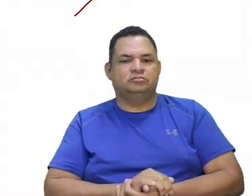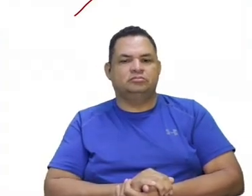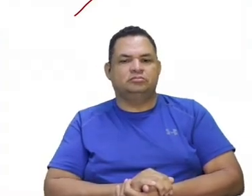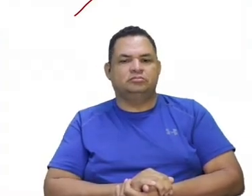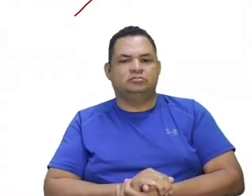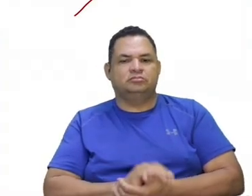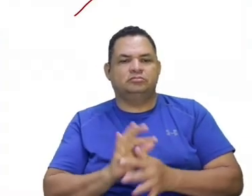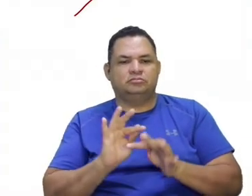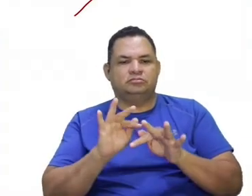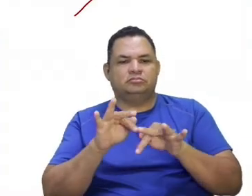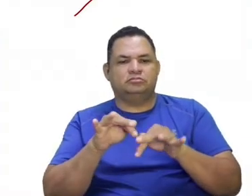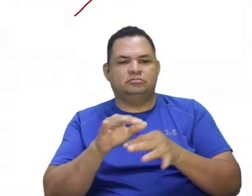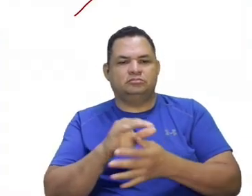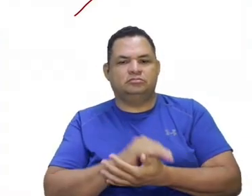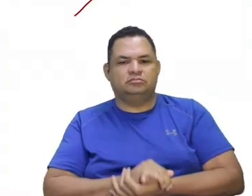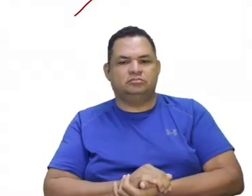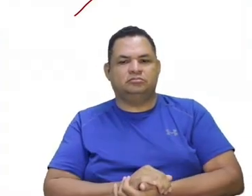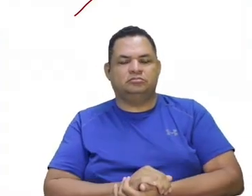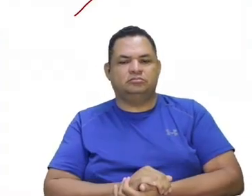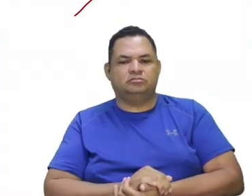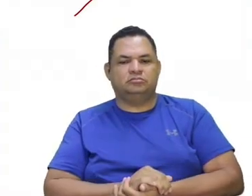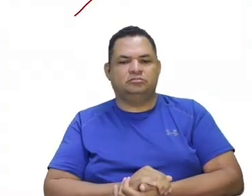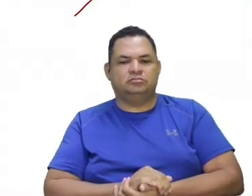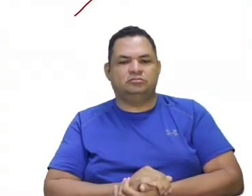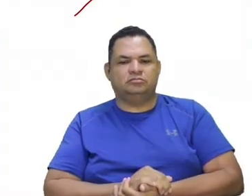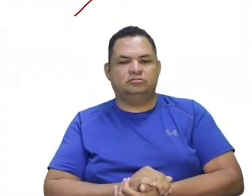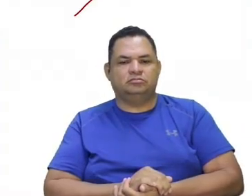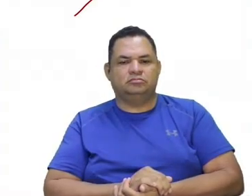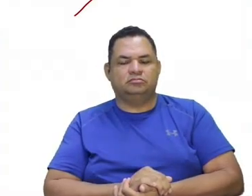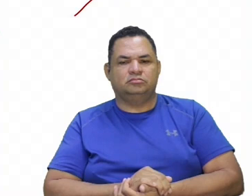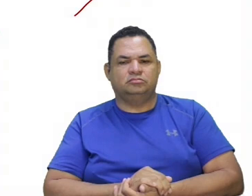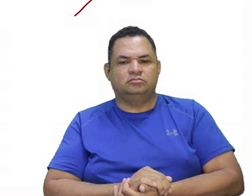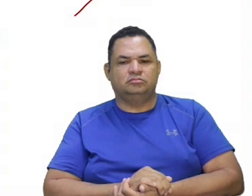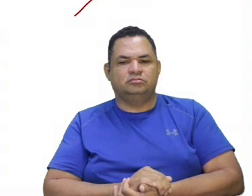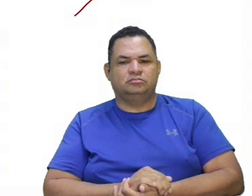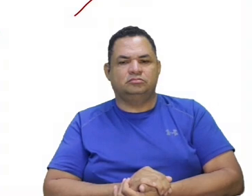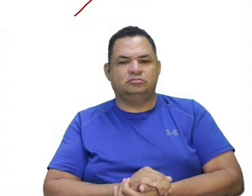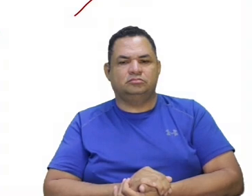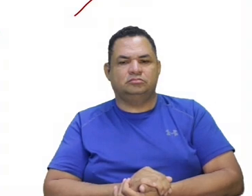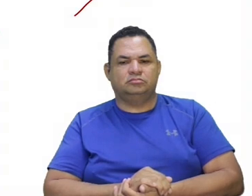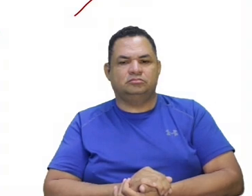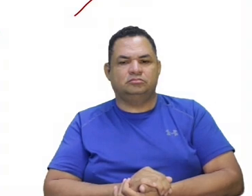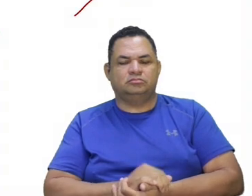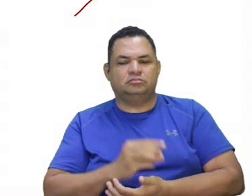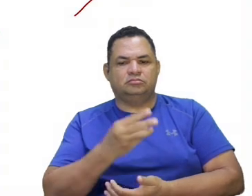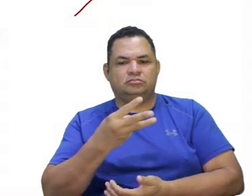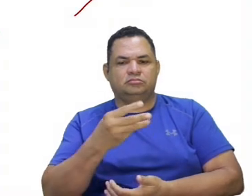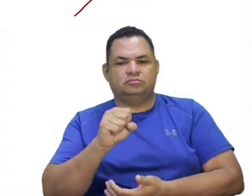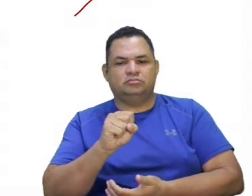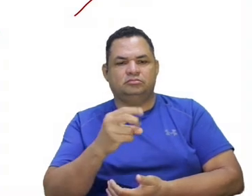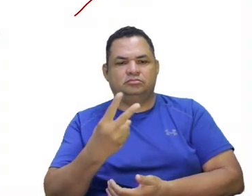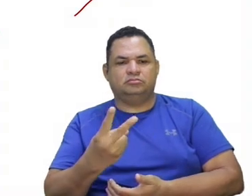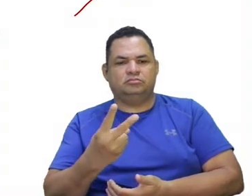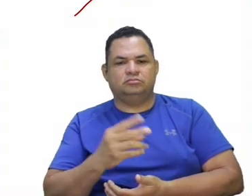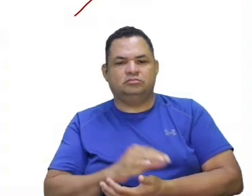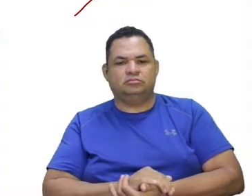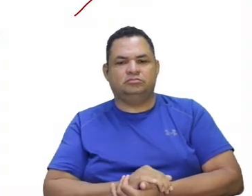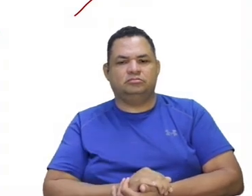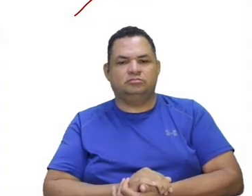E a última camada dele é essa daqui, ó. A3,